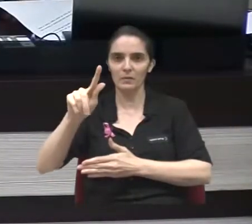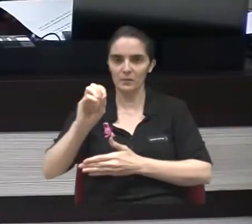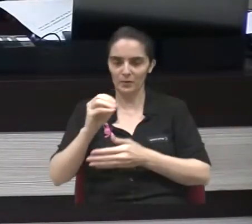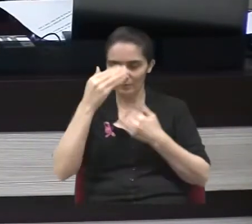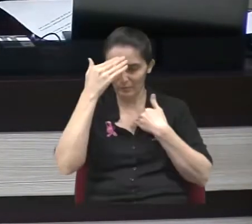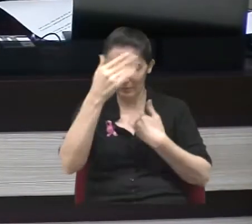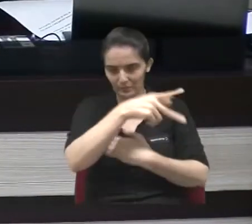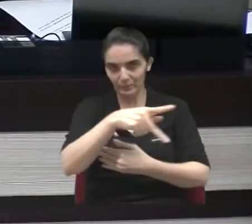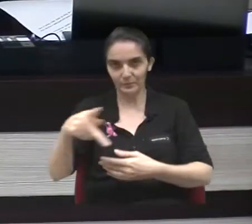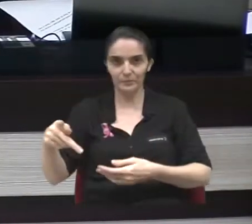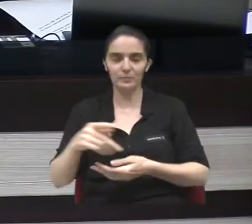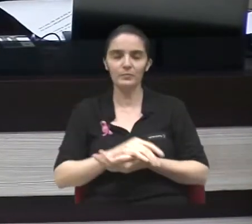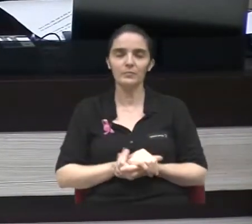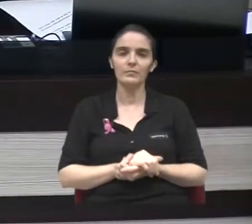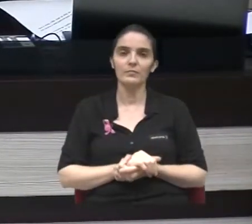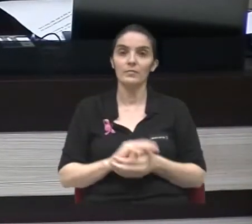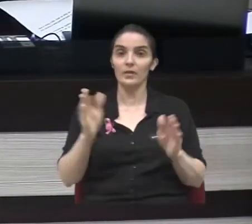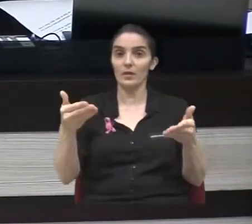A moção